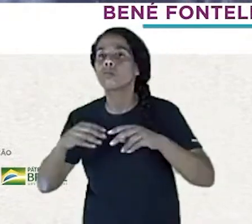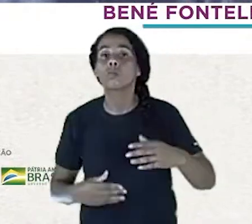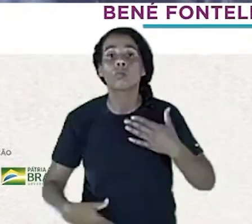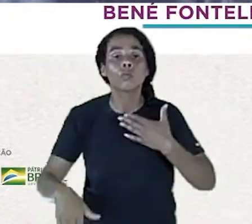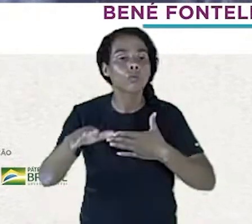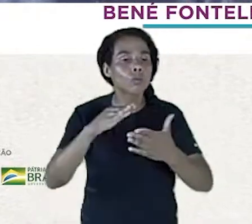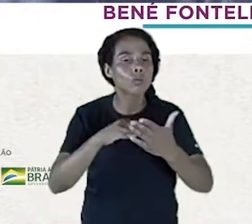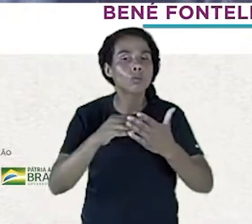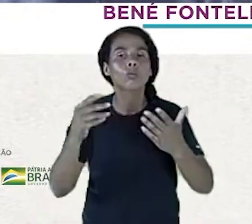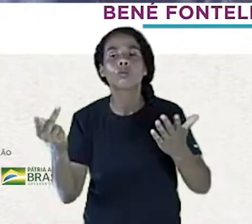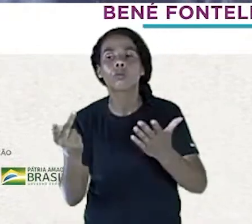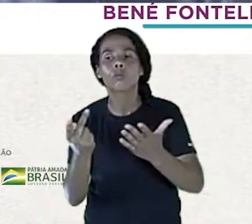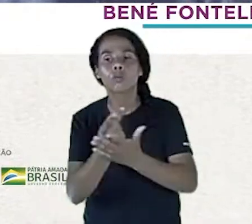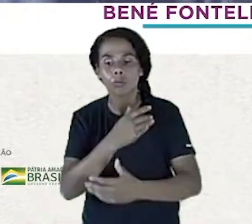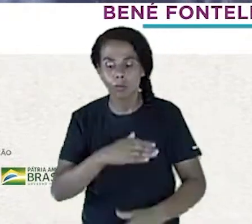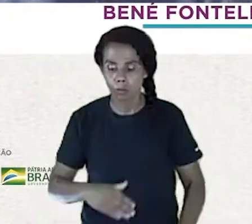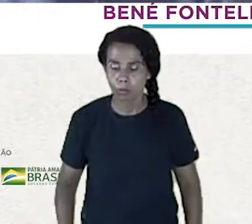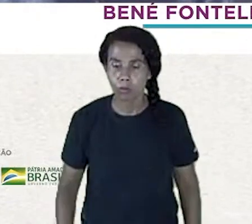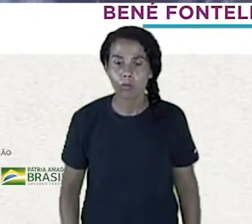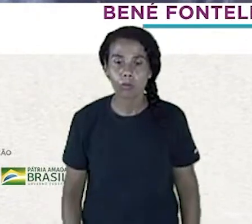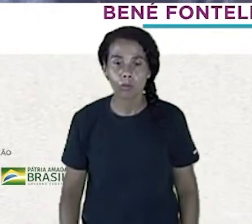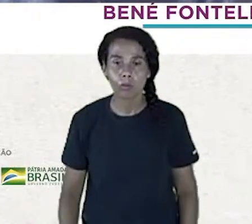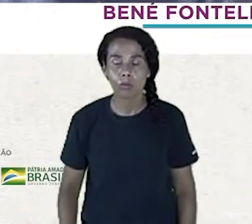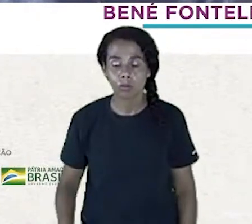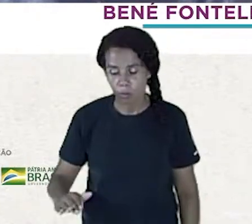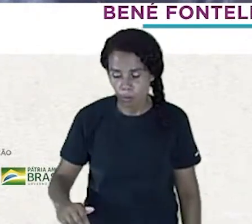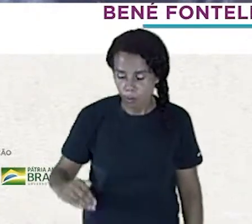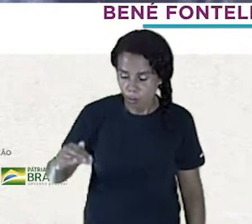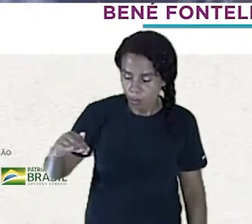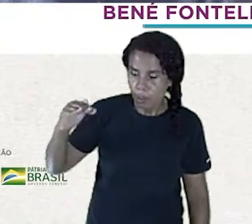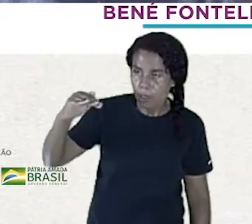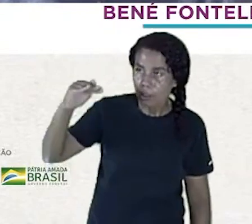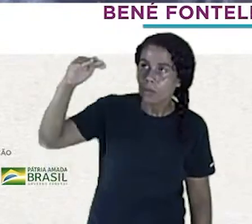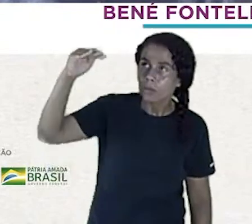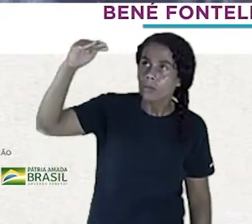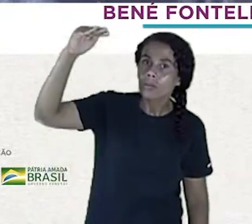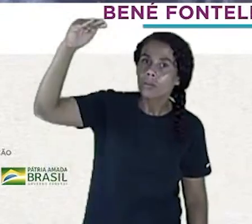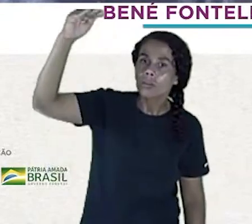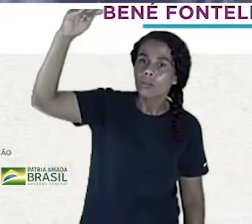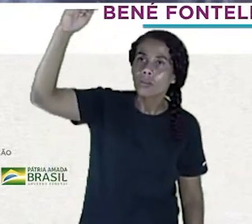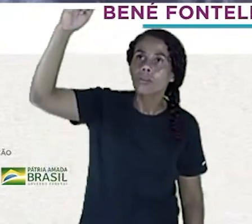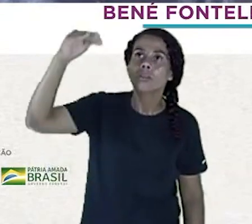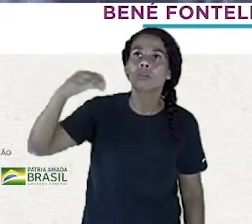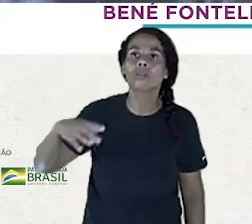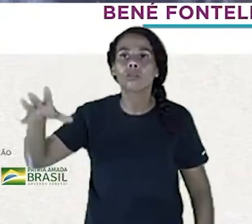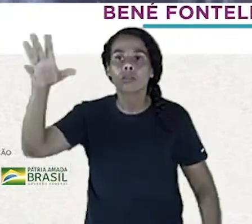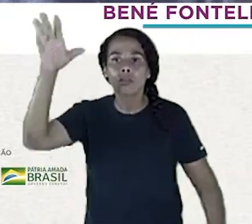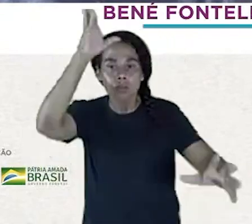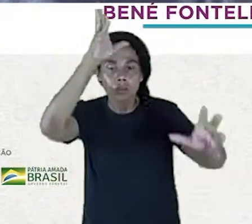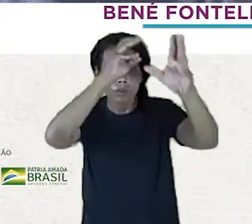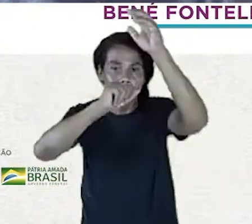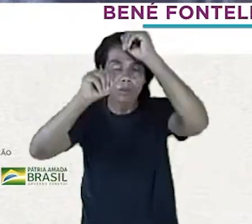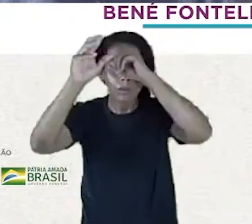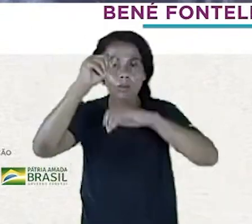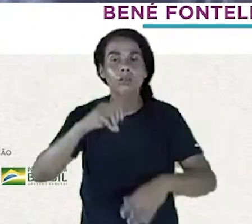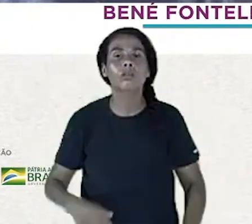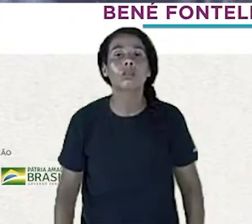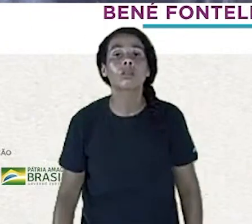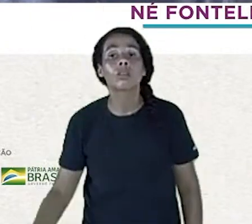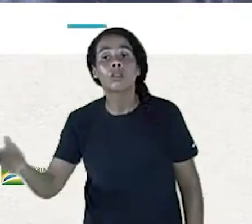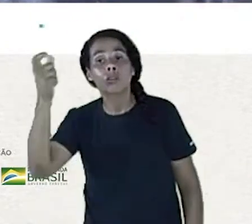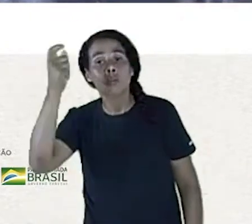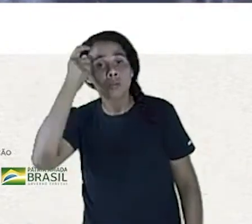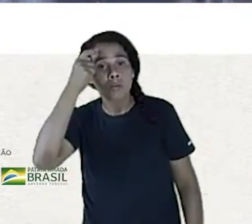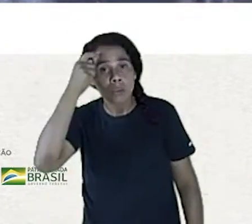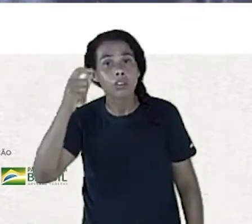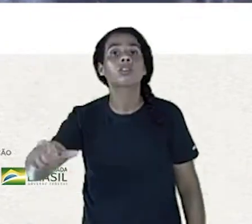performance permanente das consciências, da consciência nas consciências. Enfim, a partir